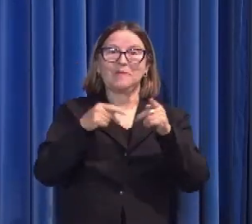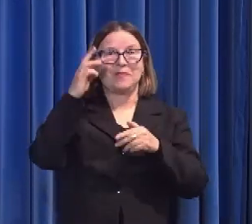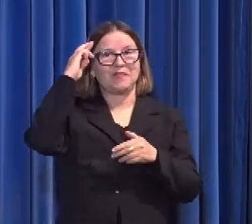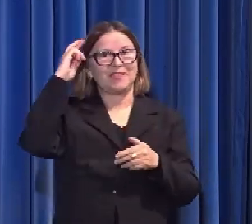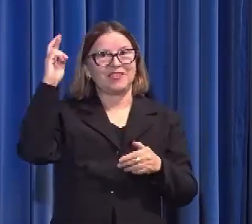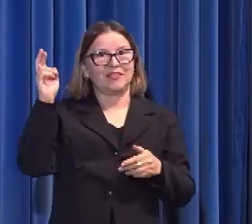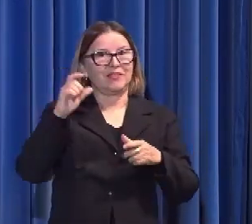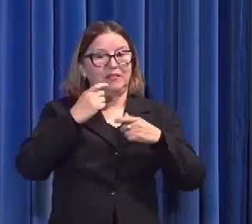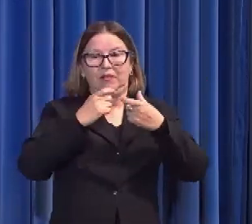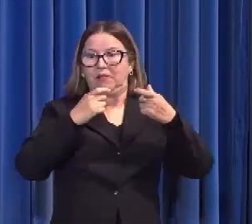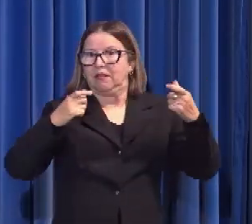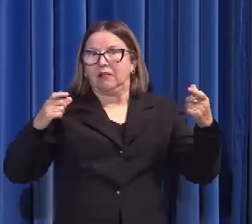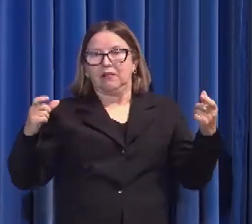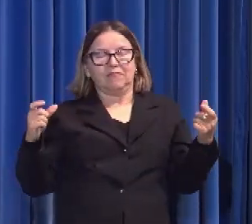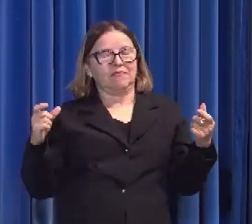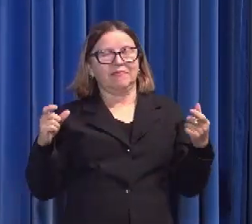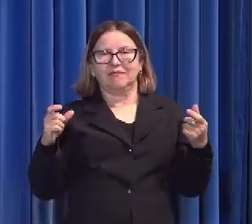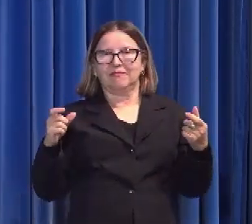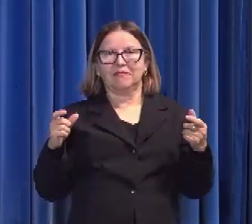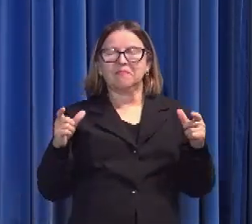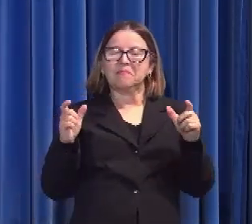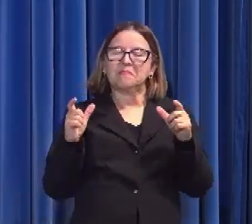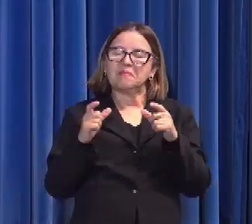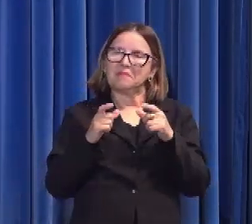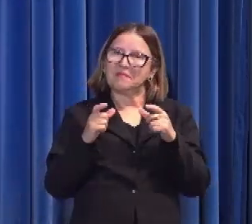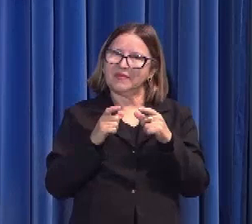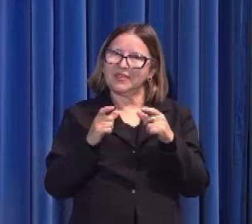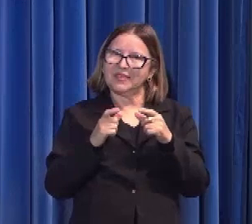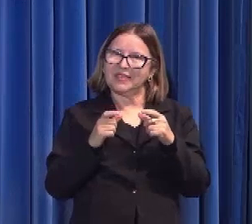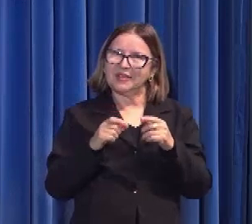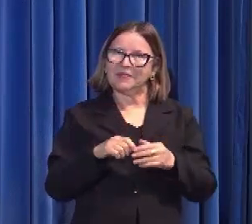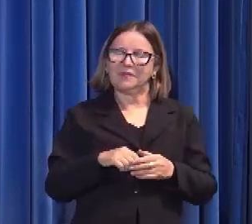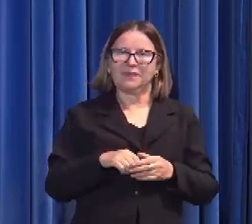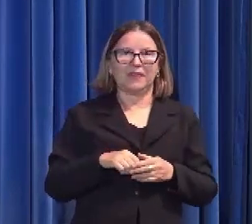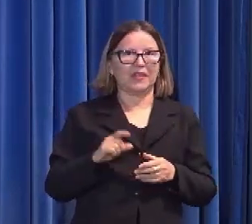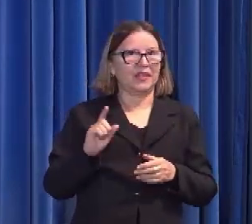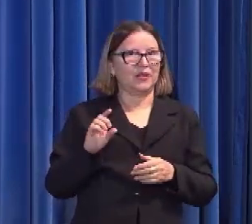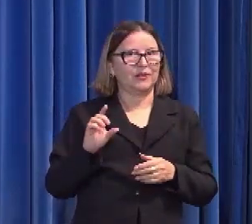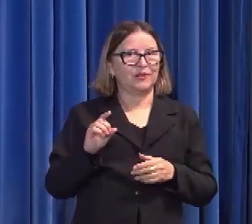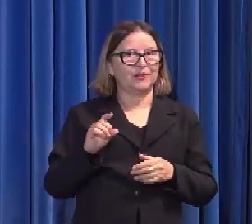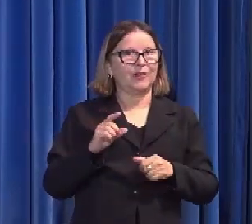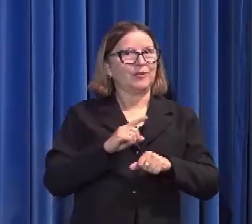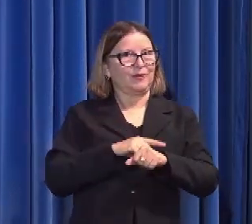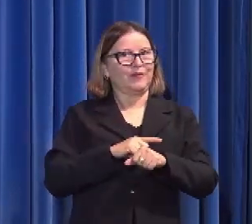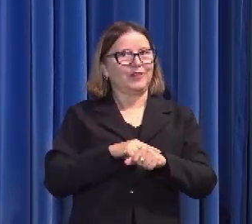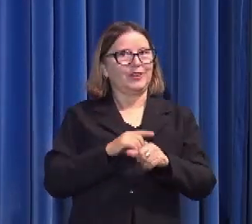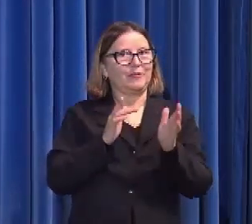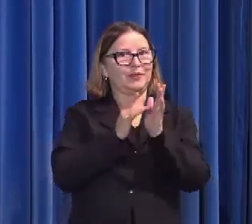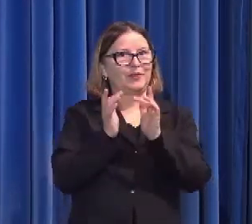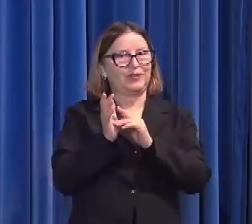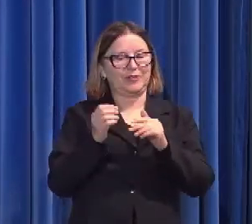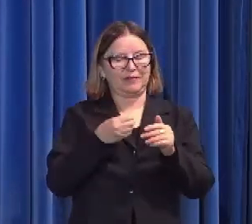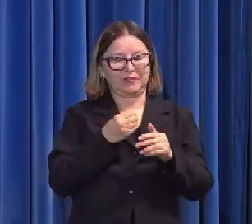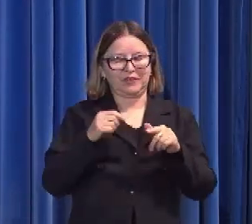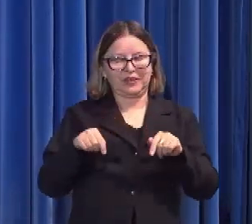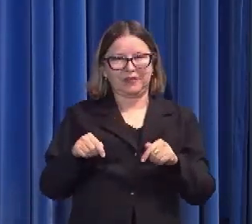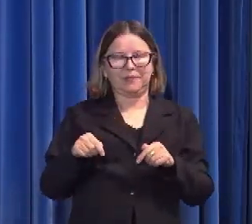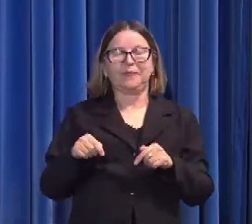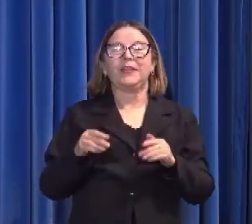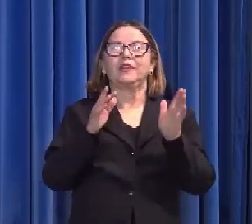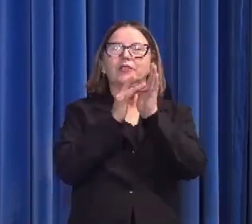do tempo de Jesus a Jesus curou muita gente Jesus